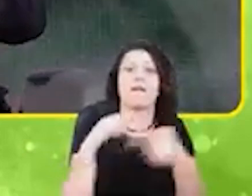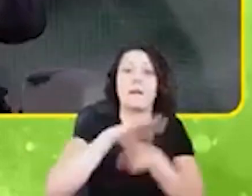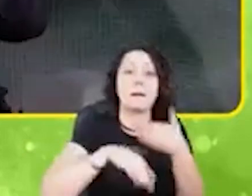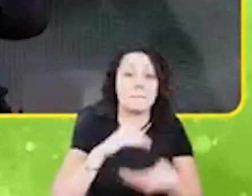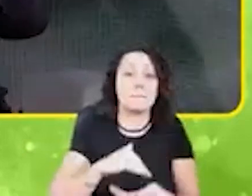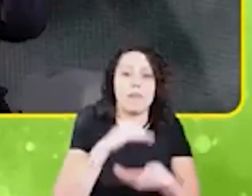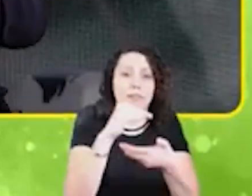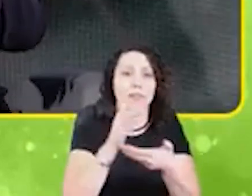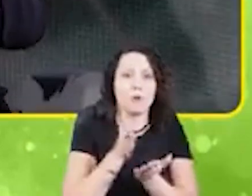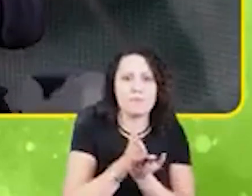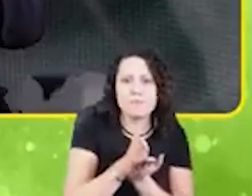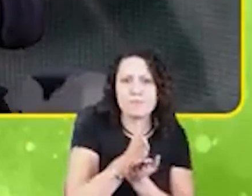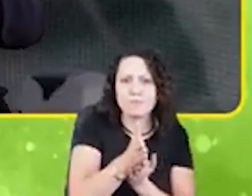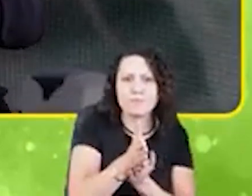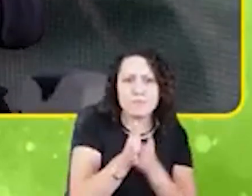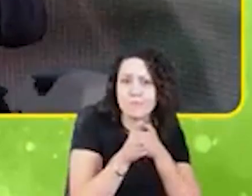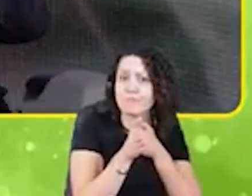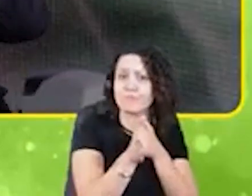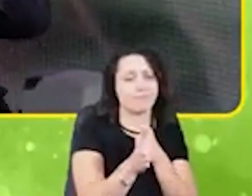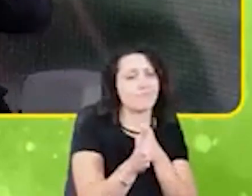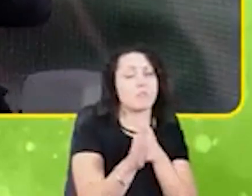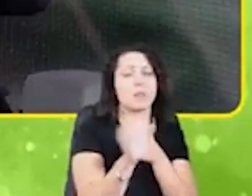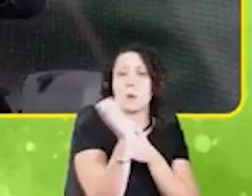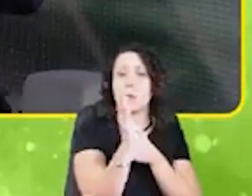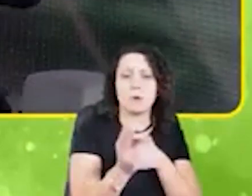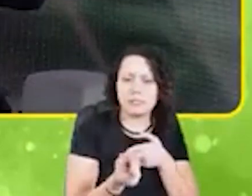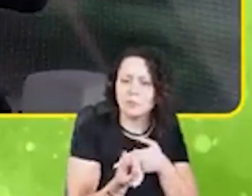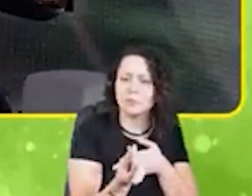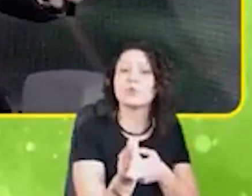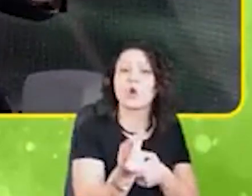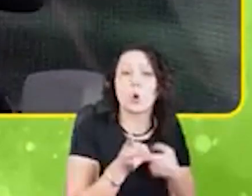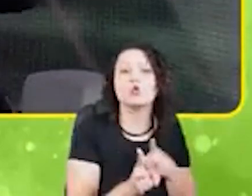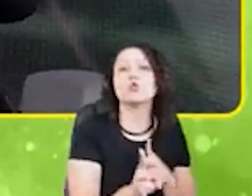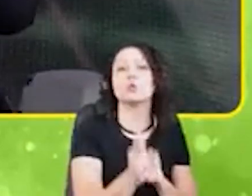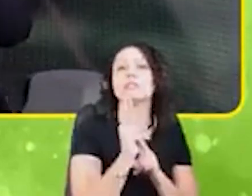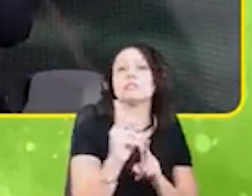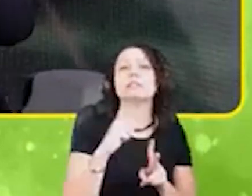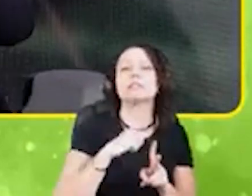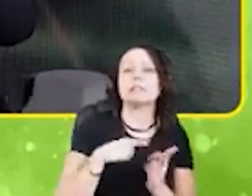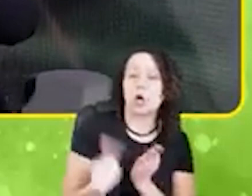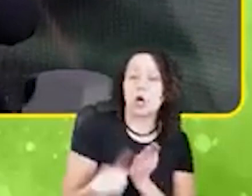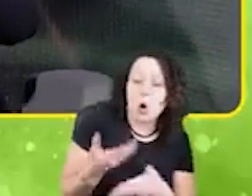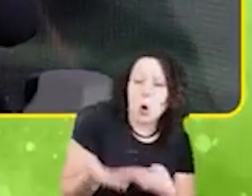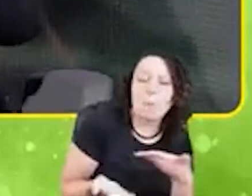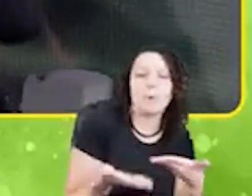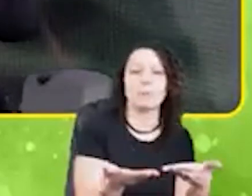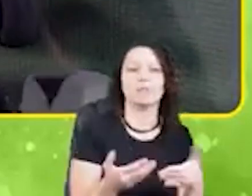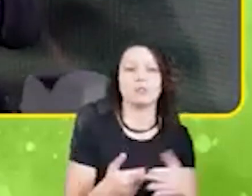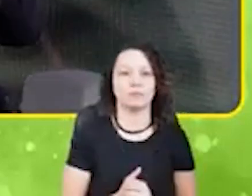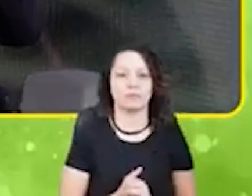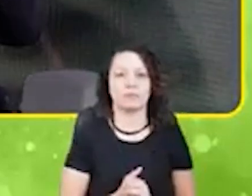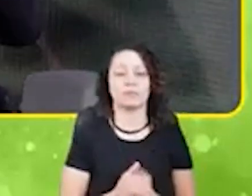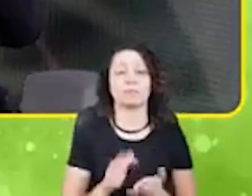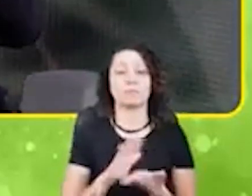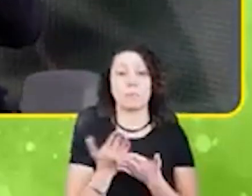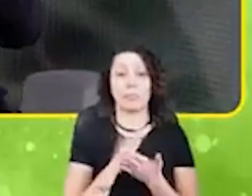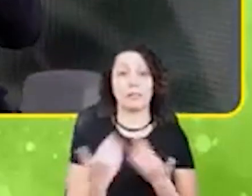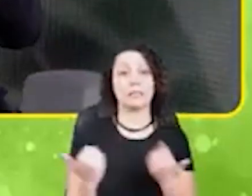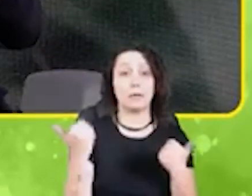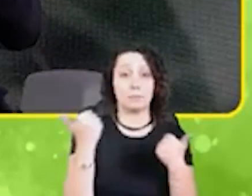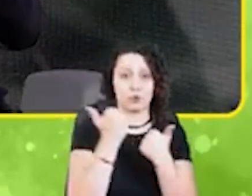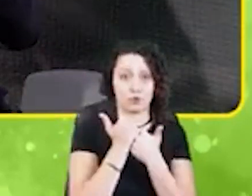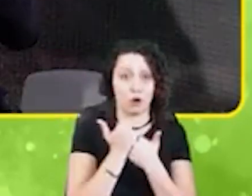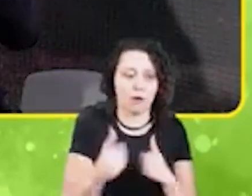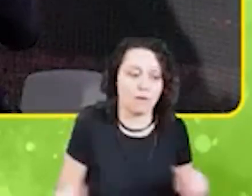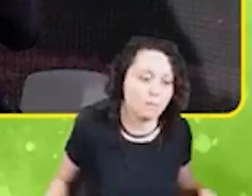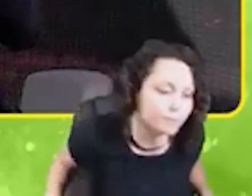qual o Brasil está extremamente comprometido e vem reforçando através desse conjunto de ações né Além disso nós